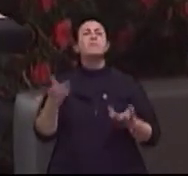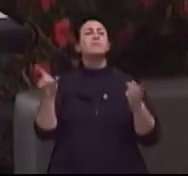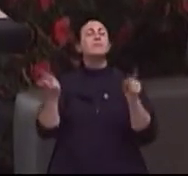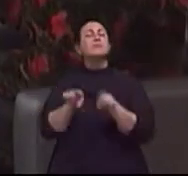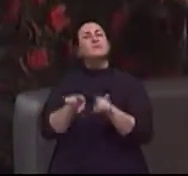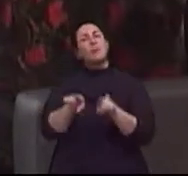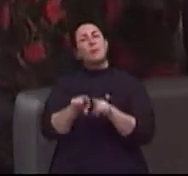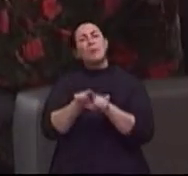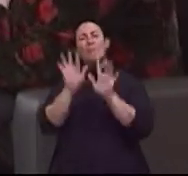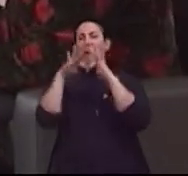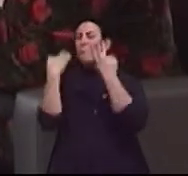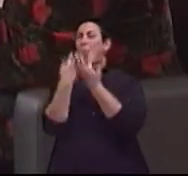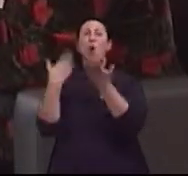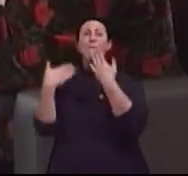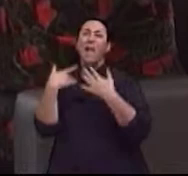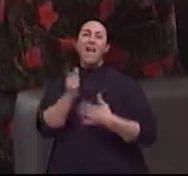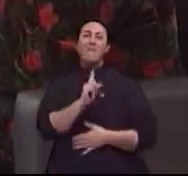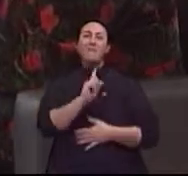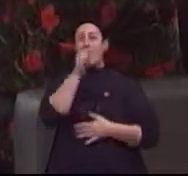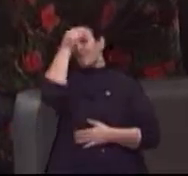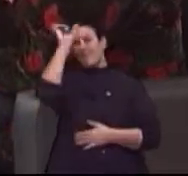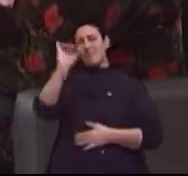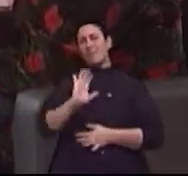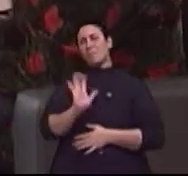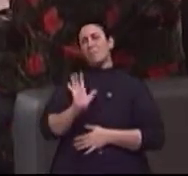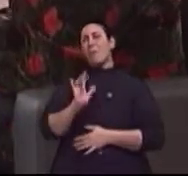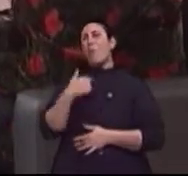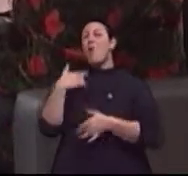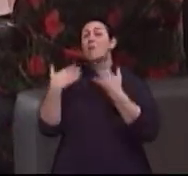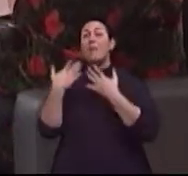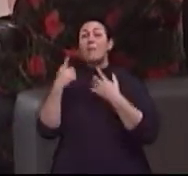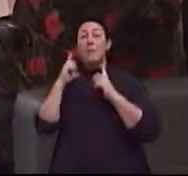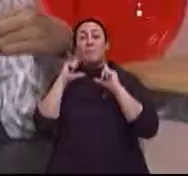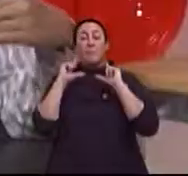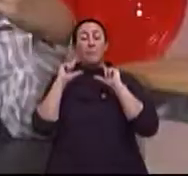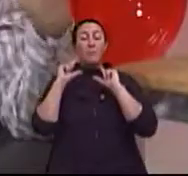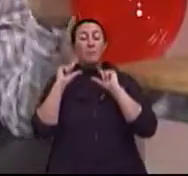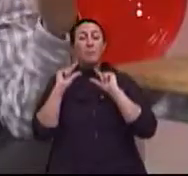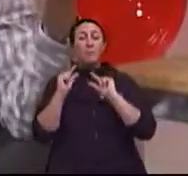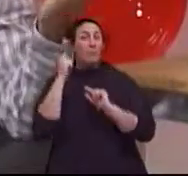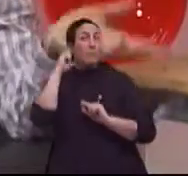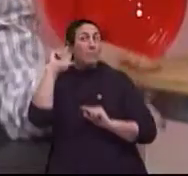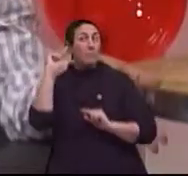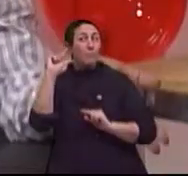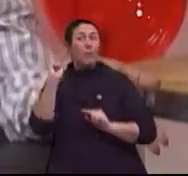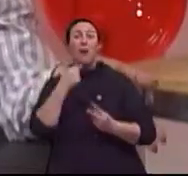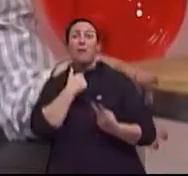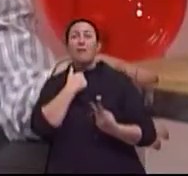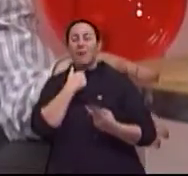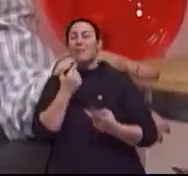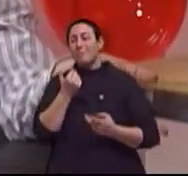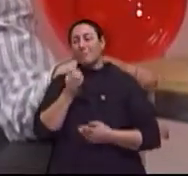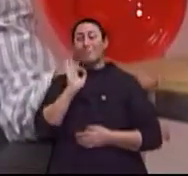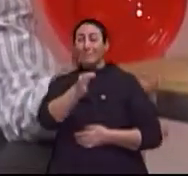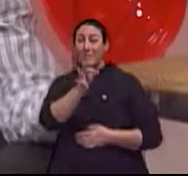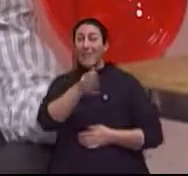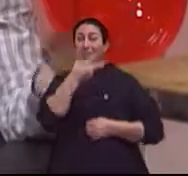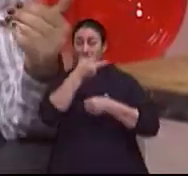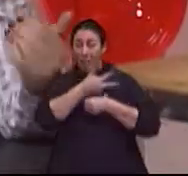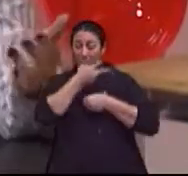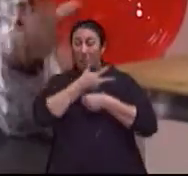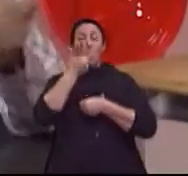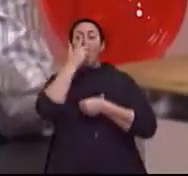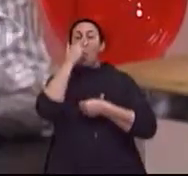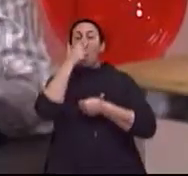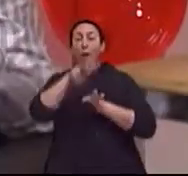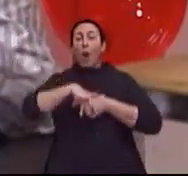menos falar, menos ele vai se recuperar disso e vai ter uma vida saudável. Eu sempre digo, o envelhecimento vem a galope. Exatamente. Né?